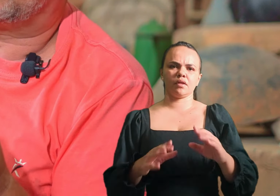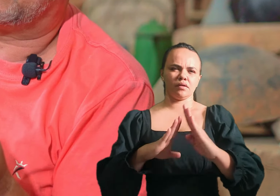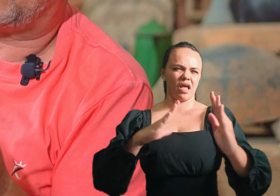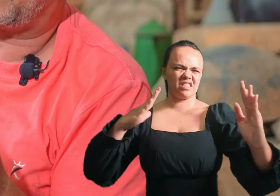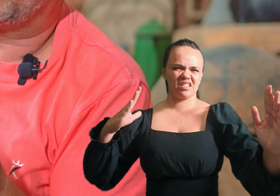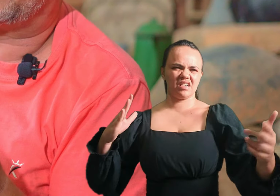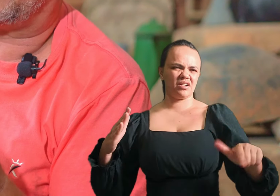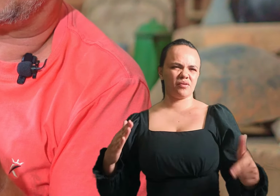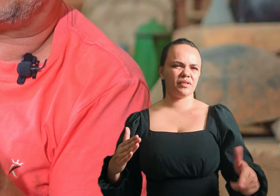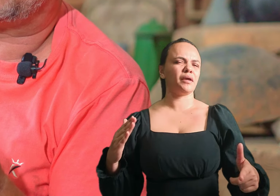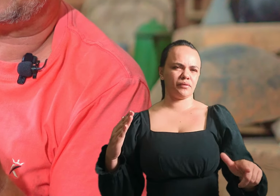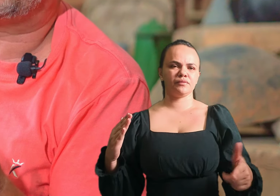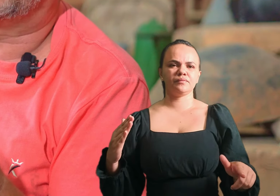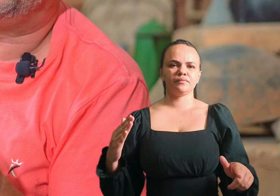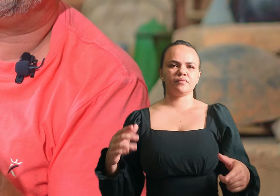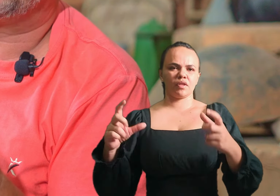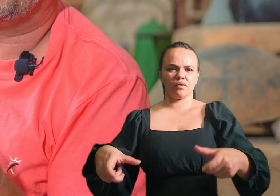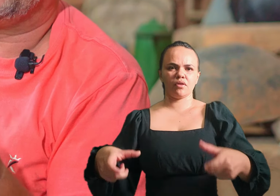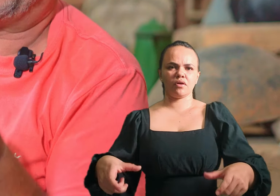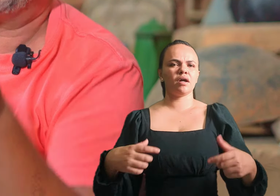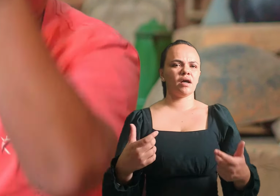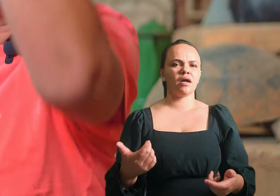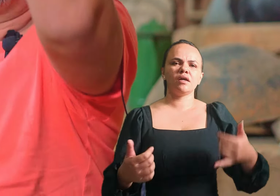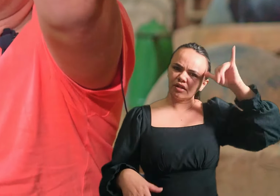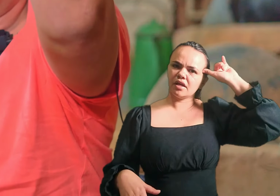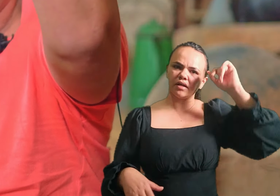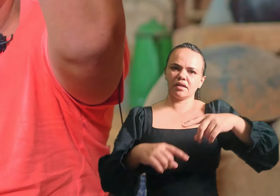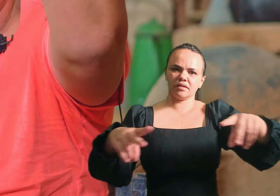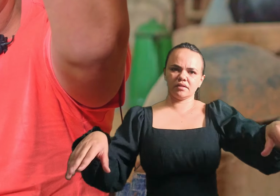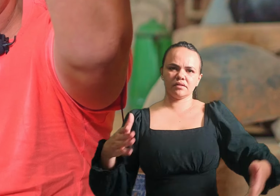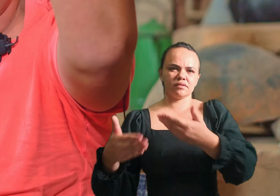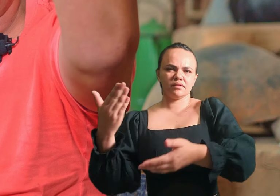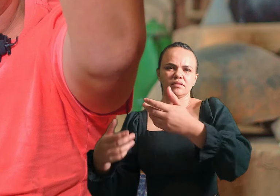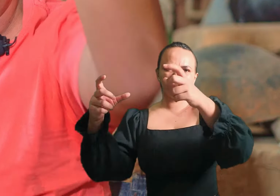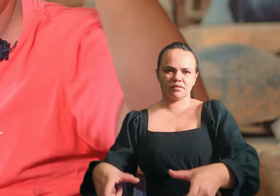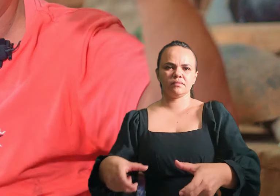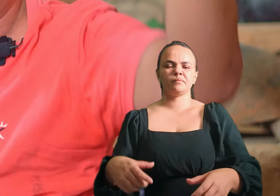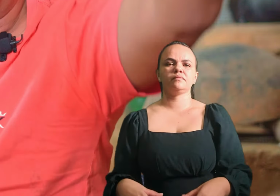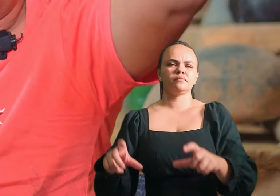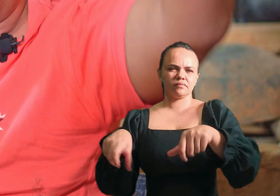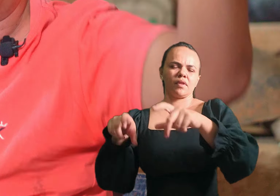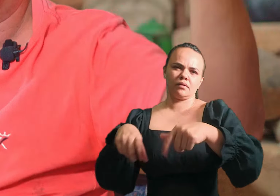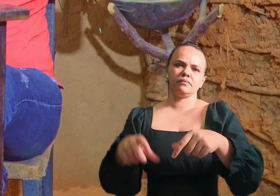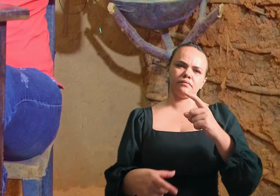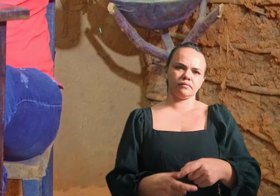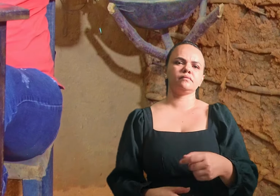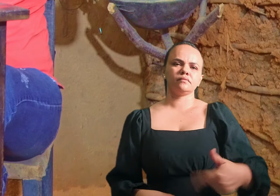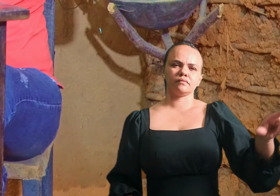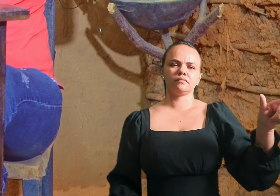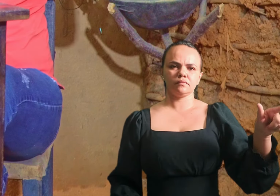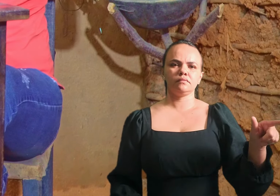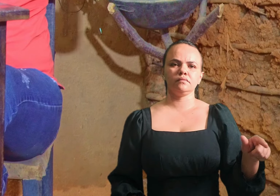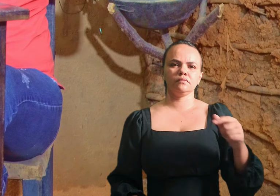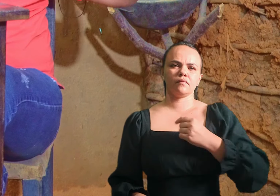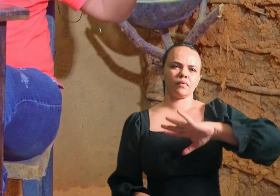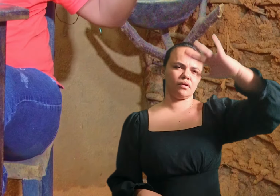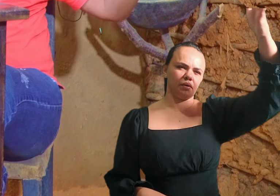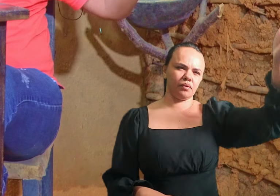o o local de cri gada era o sertão a serra pela sua loc pela sua posição a altura não impedia que